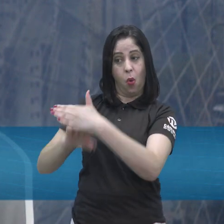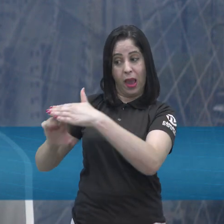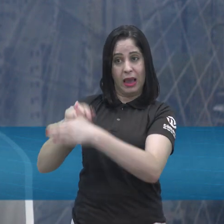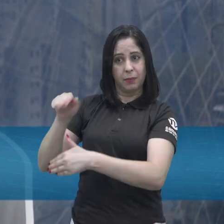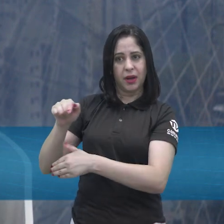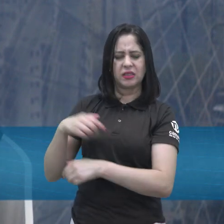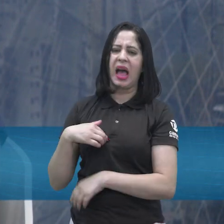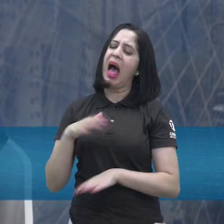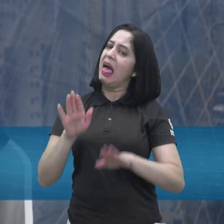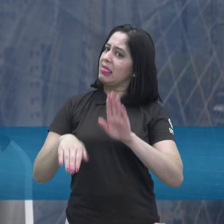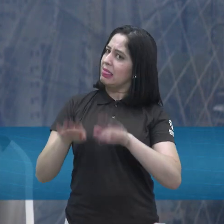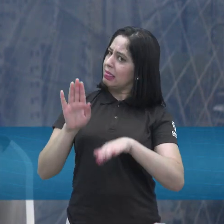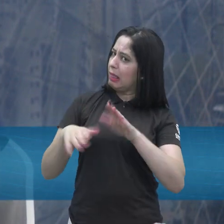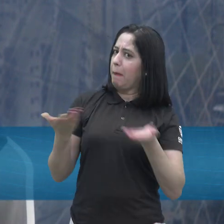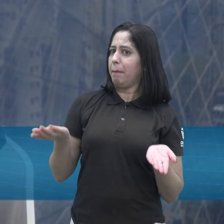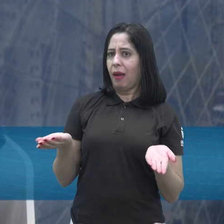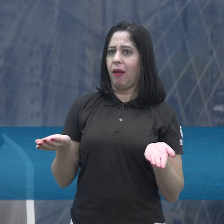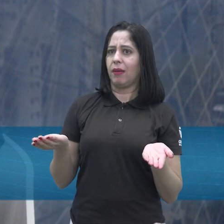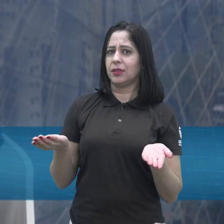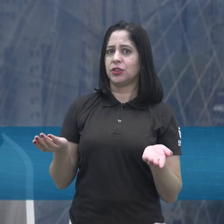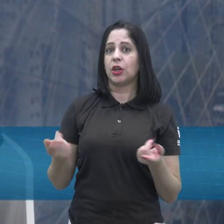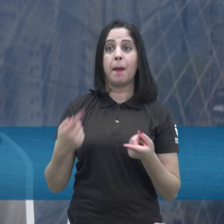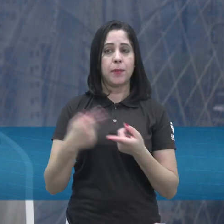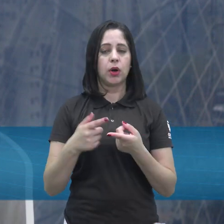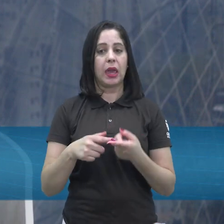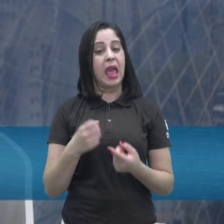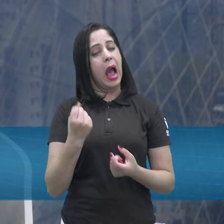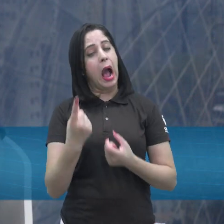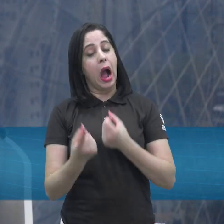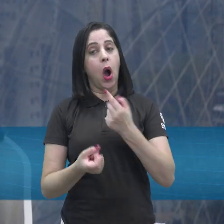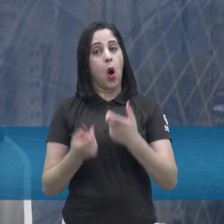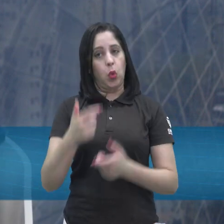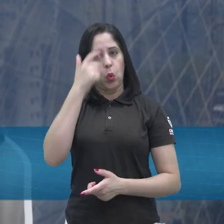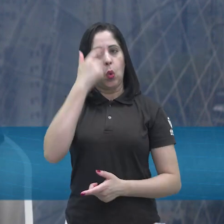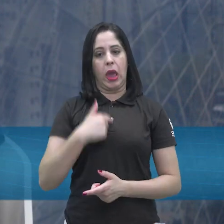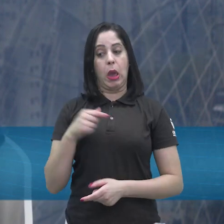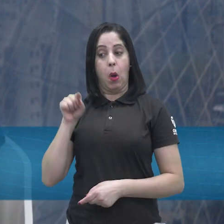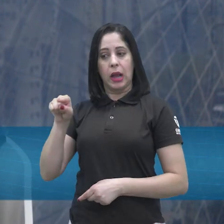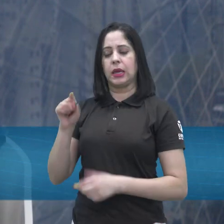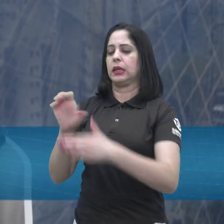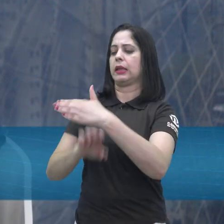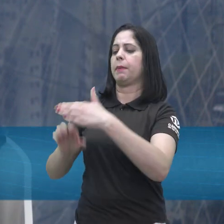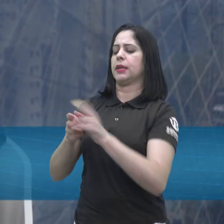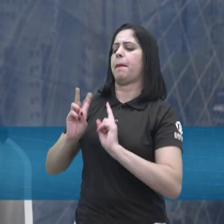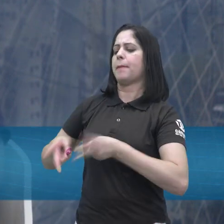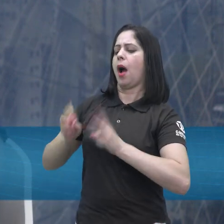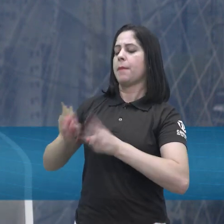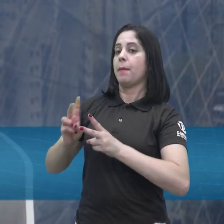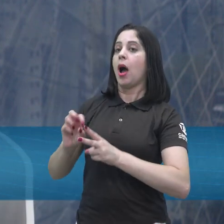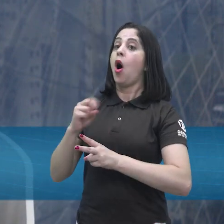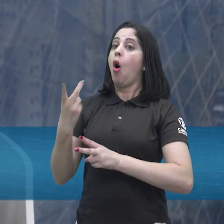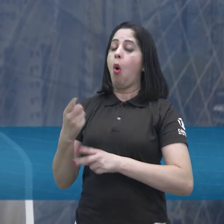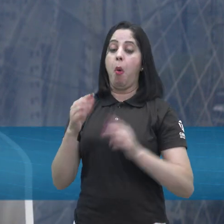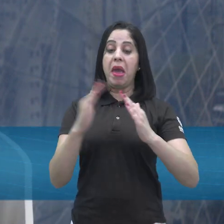da empresa? Você vai falar para mim, Luciana, depende da atividade. Tem atividade que eu faço melhor aqui no presencial e tem atividade que eu faço melhor